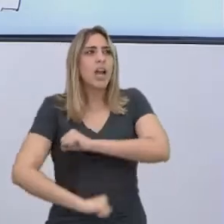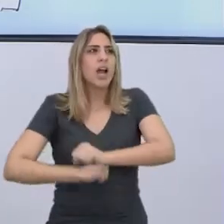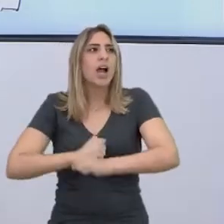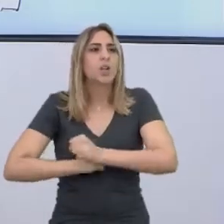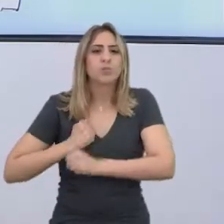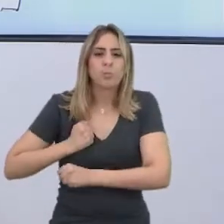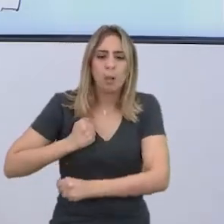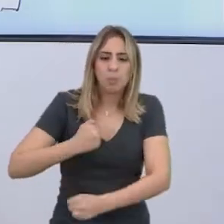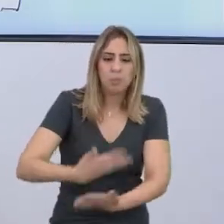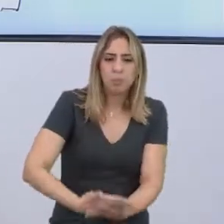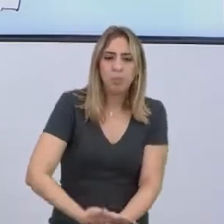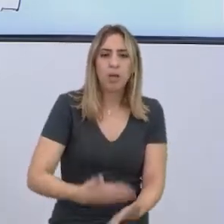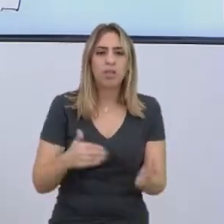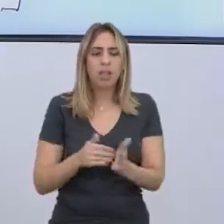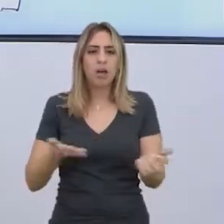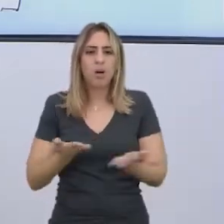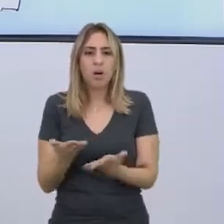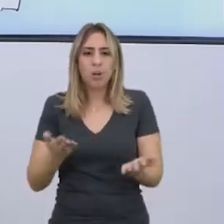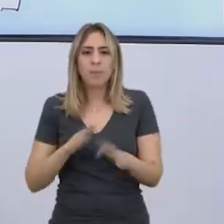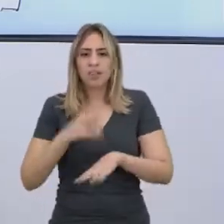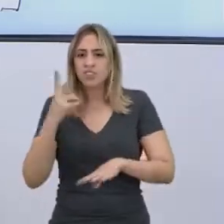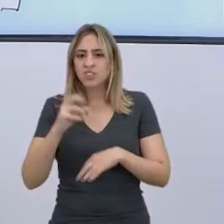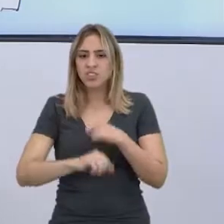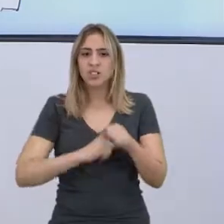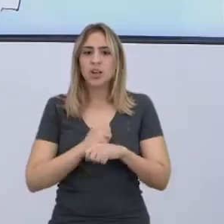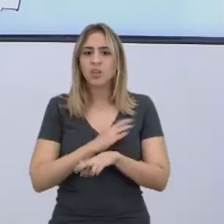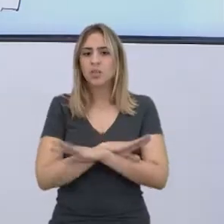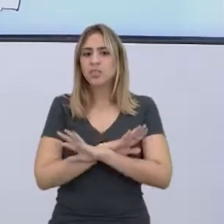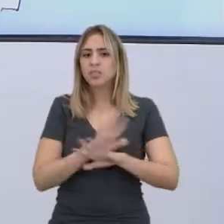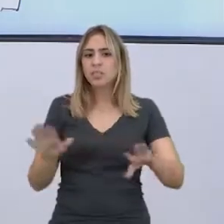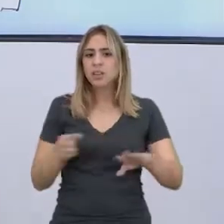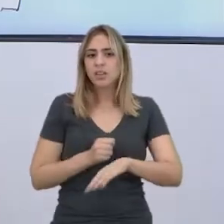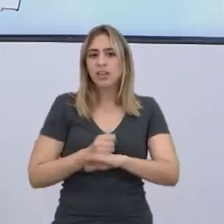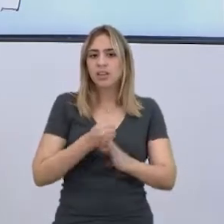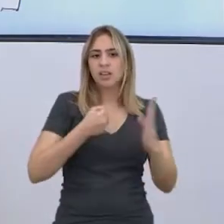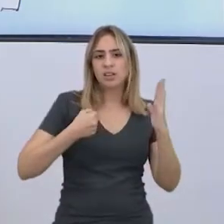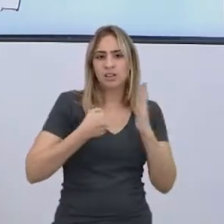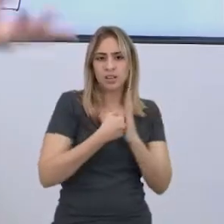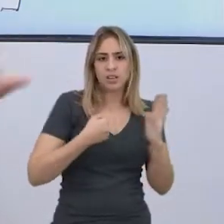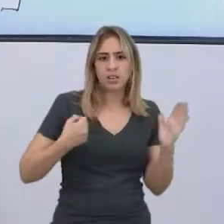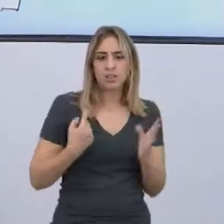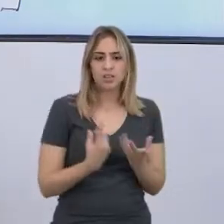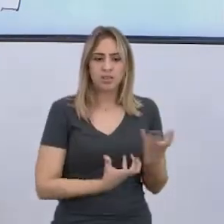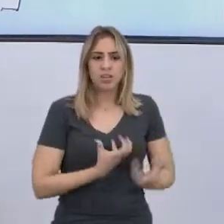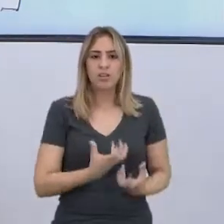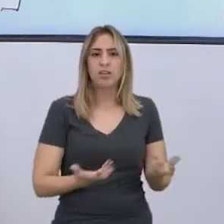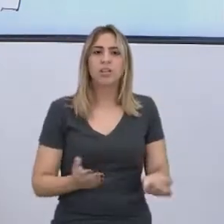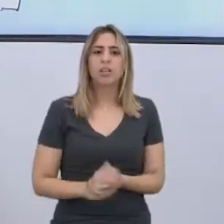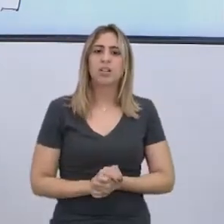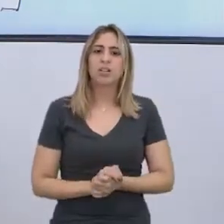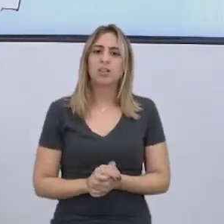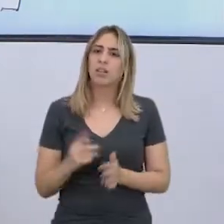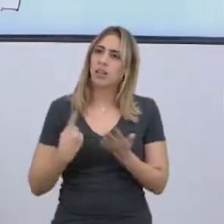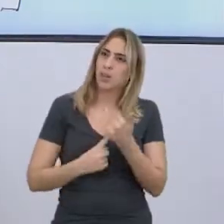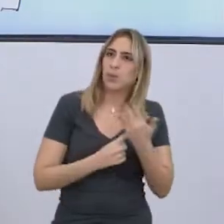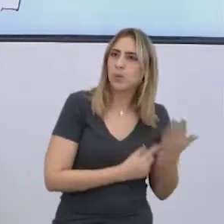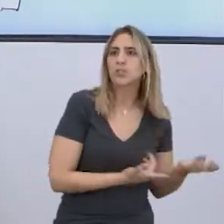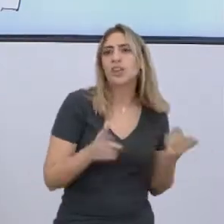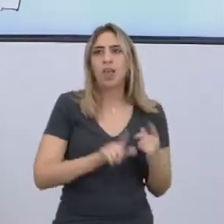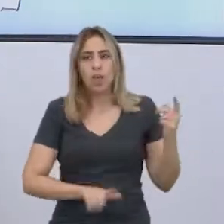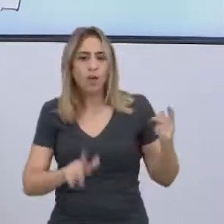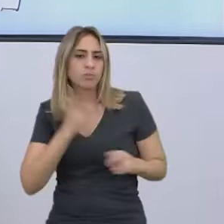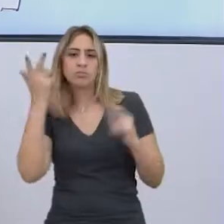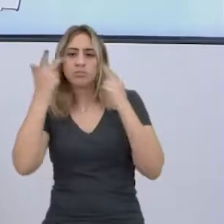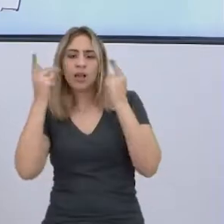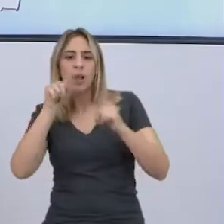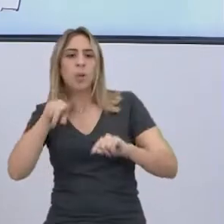anos, mais de 20 anos da minha vida, sem uma air fryer. Como não inventaram isso antes? É claro, razões óbvias, tecnologia e tal.